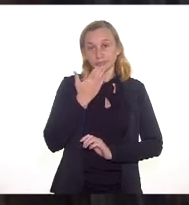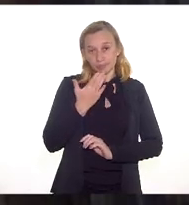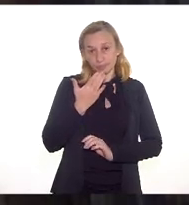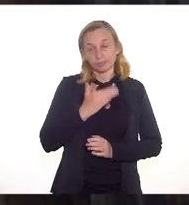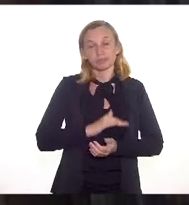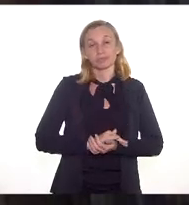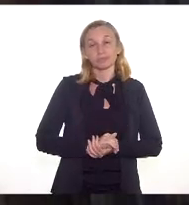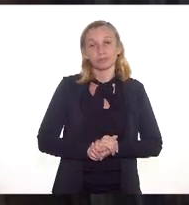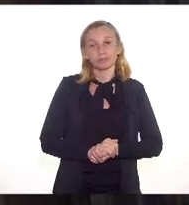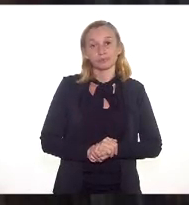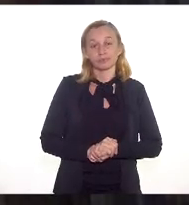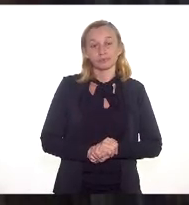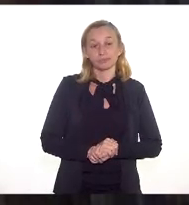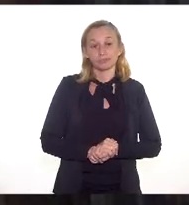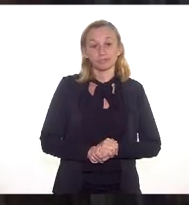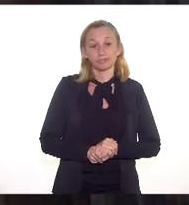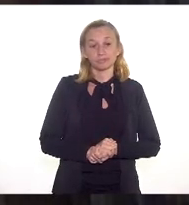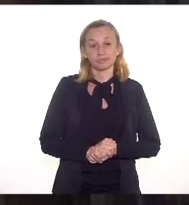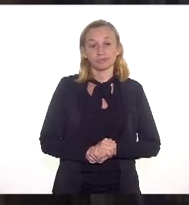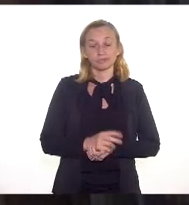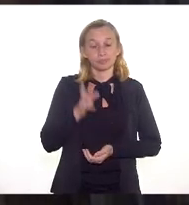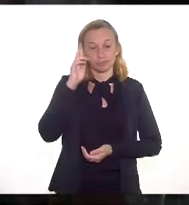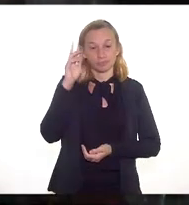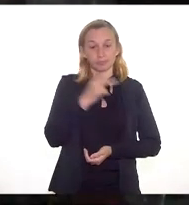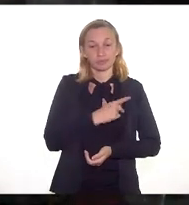essas as ponderações que eu gostaria de fazer, presidente.